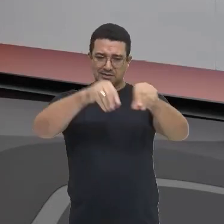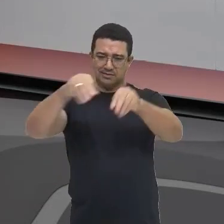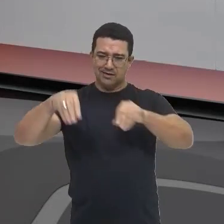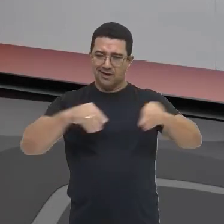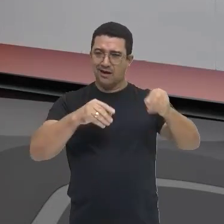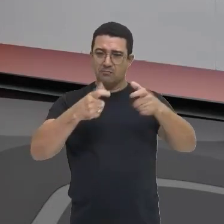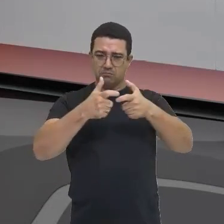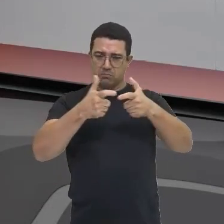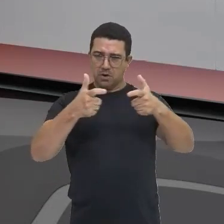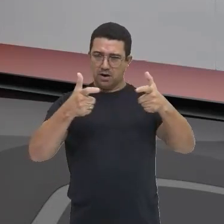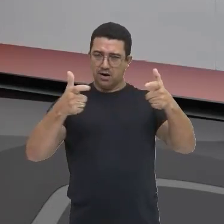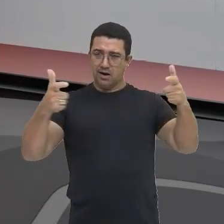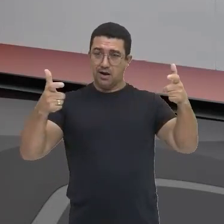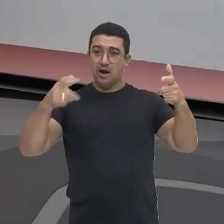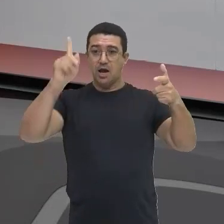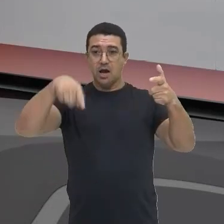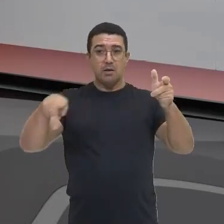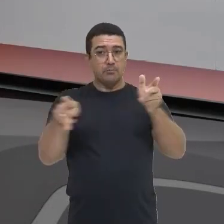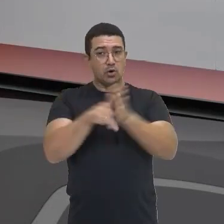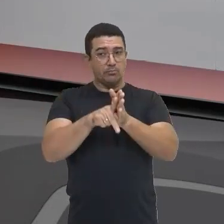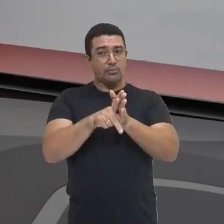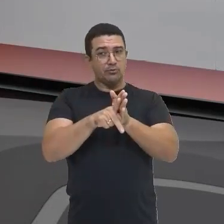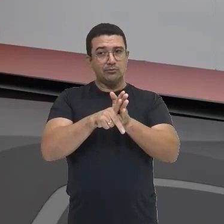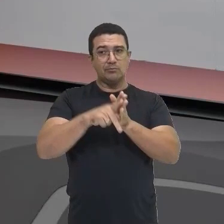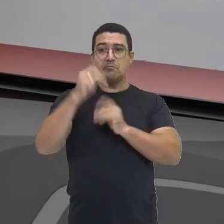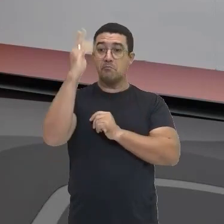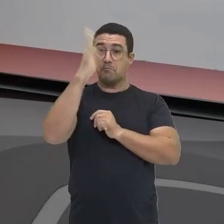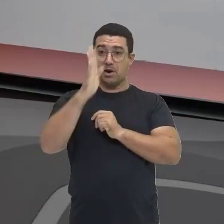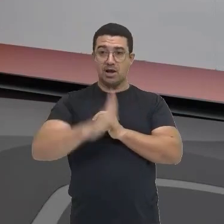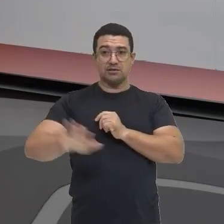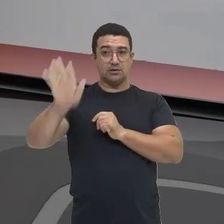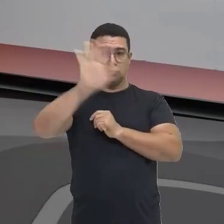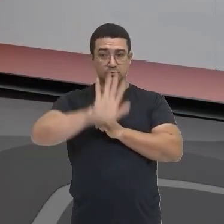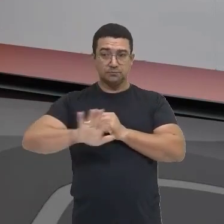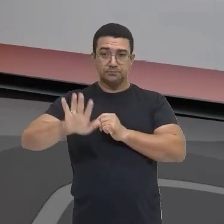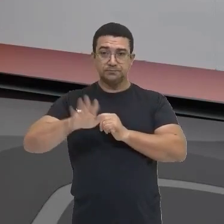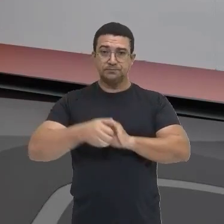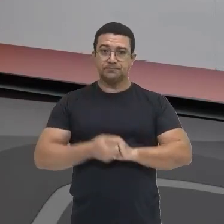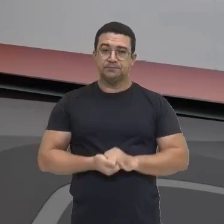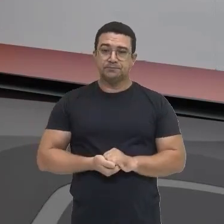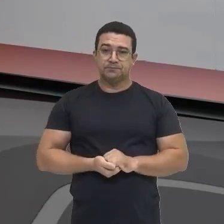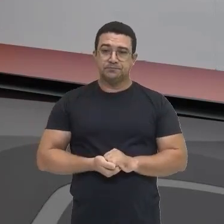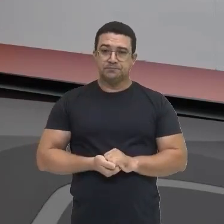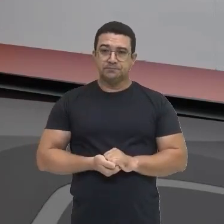espaço, que nesse caso é a do território brasileiro. Tudo bem? Temos também